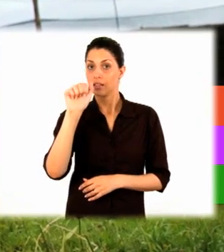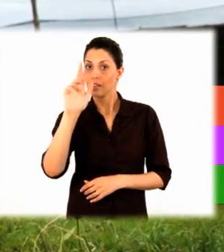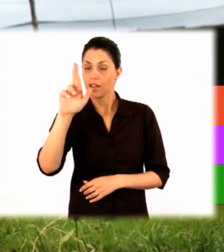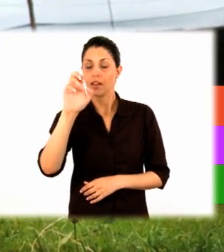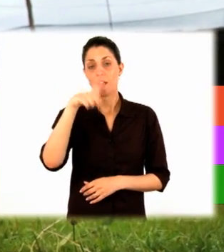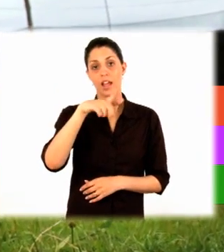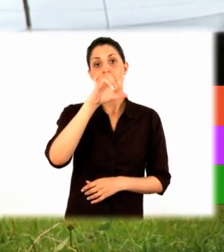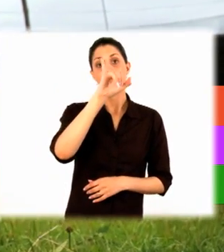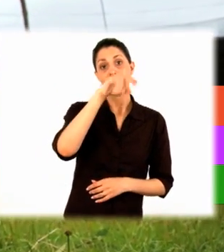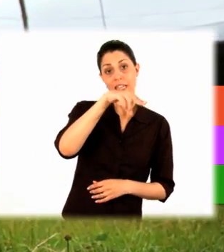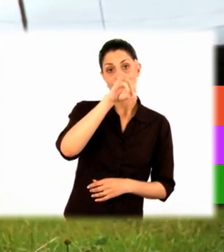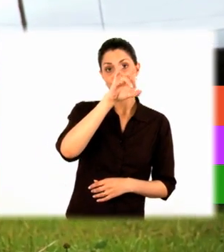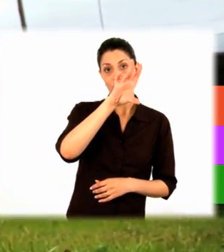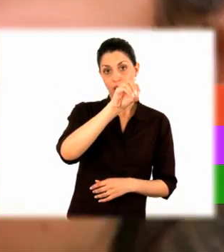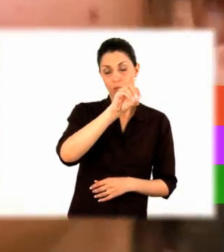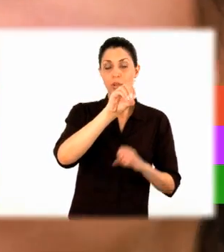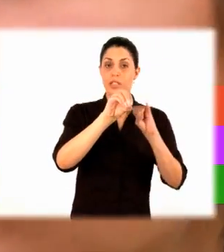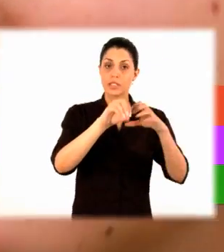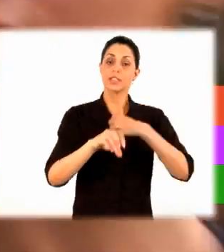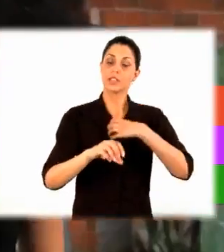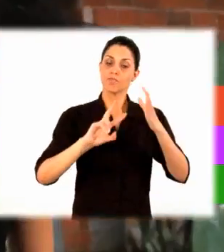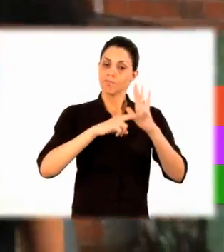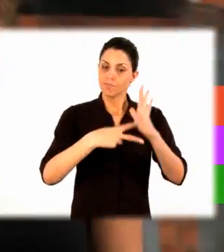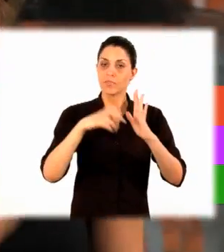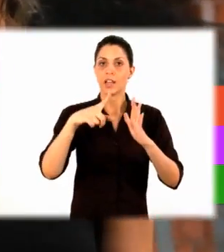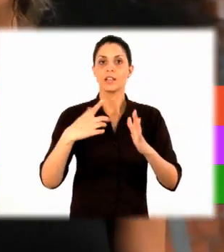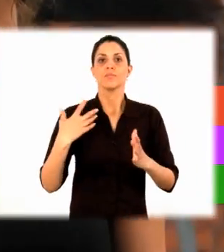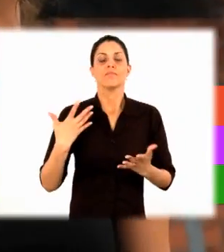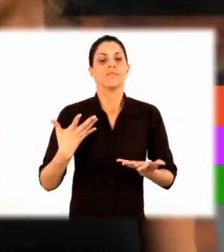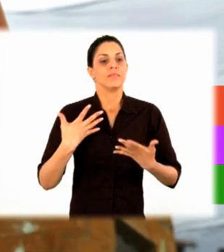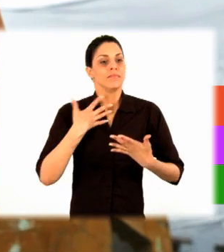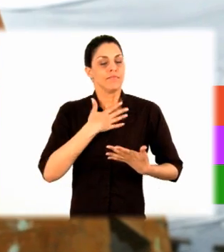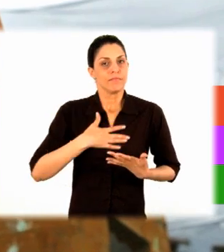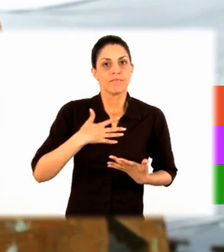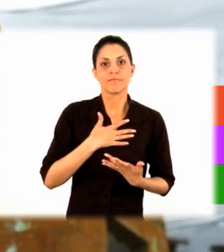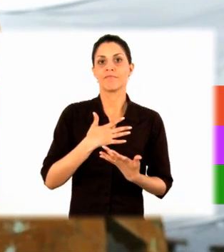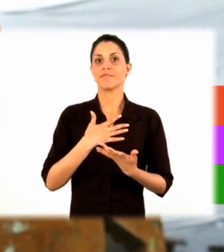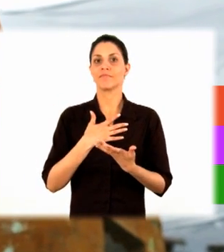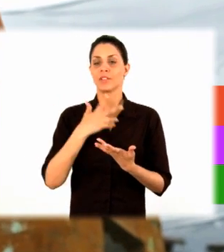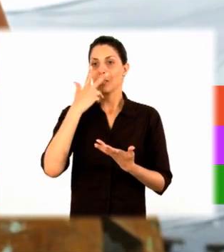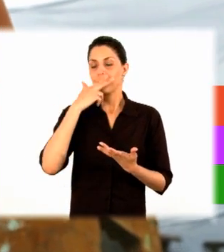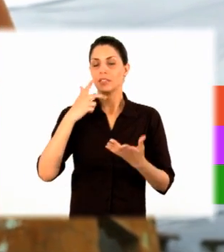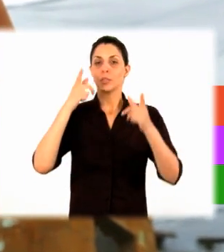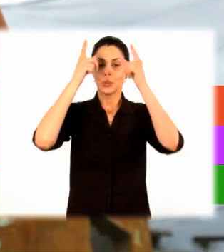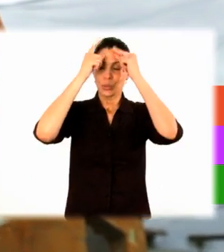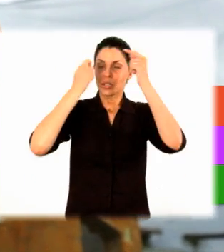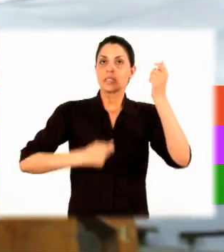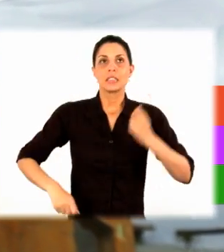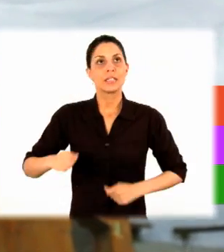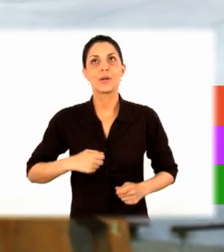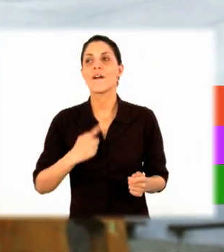Agradar, transitivo indireto, significa satisfazer, realizar uma expectativa,